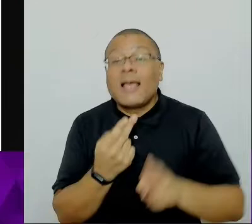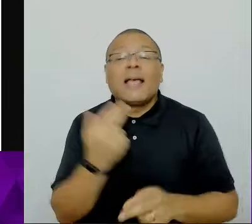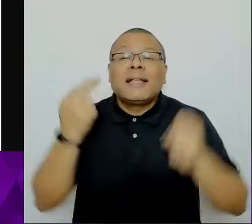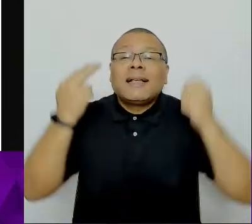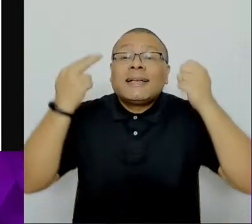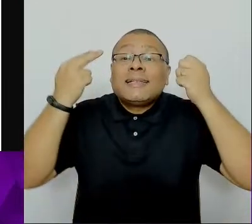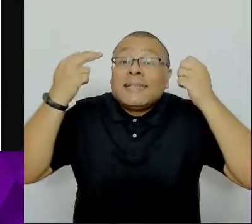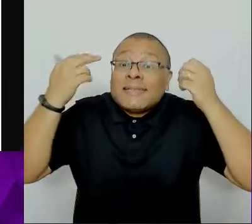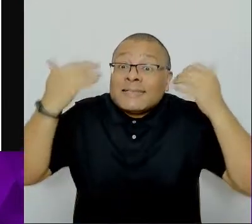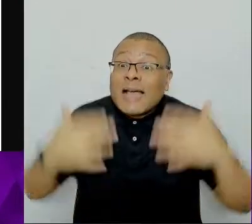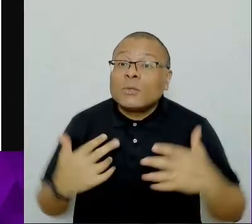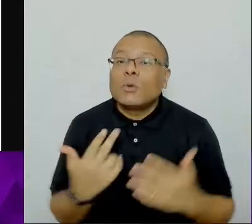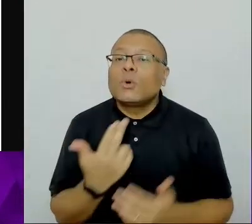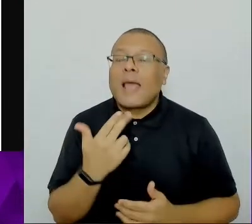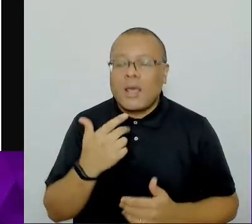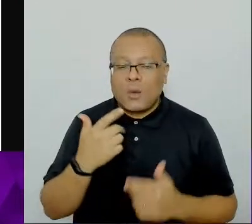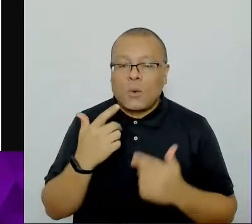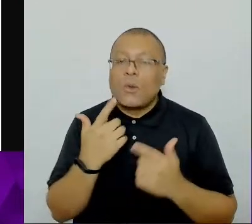né,